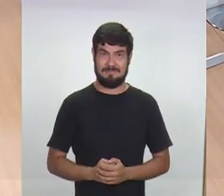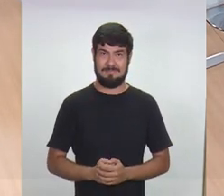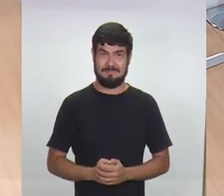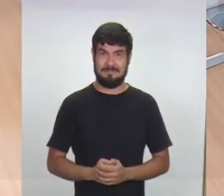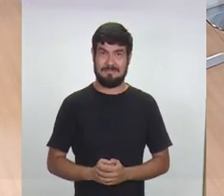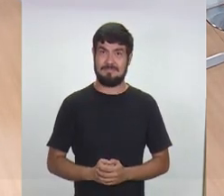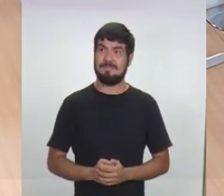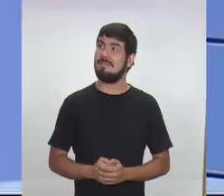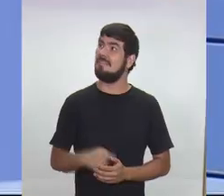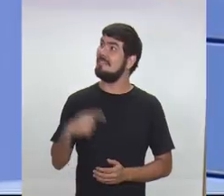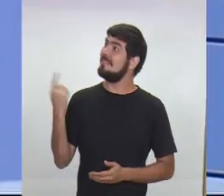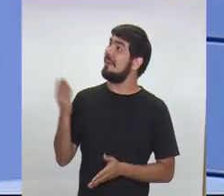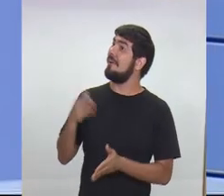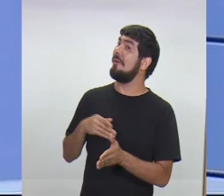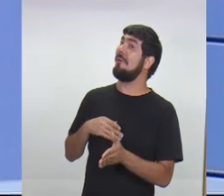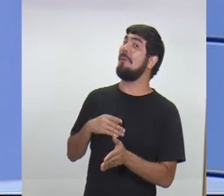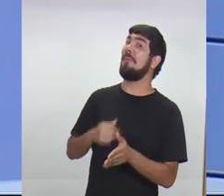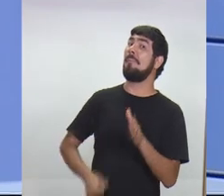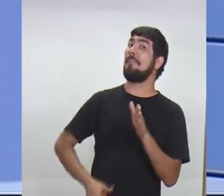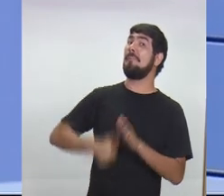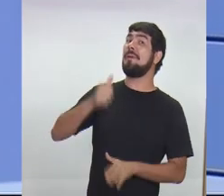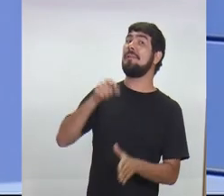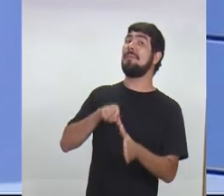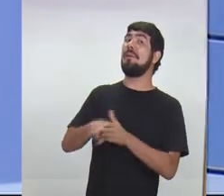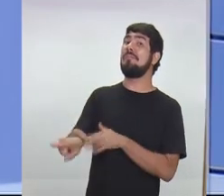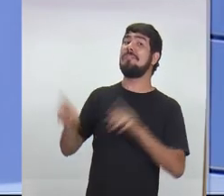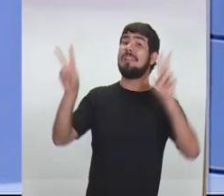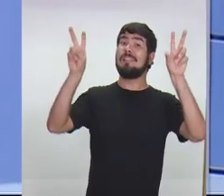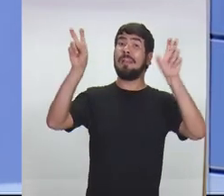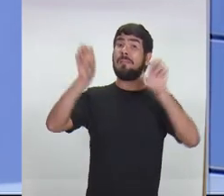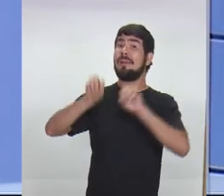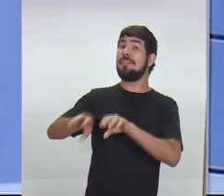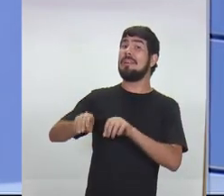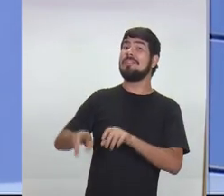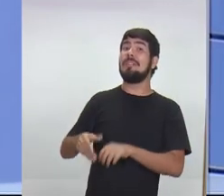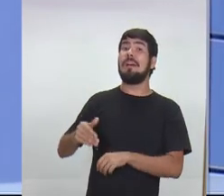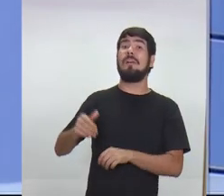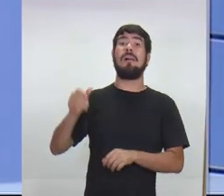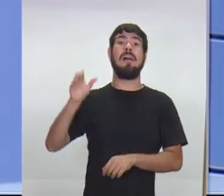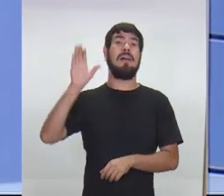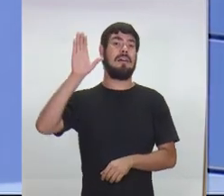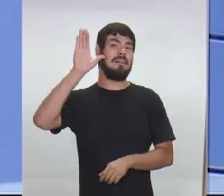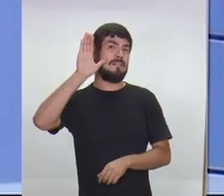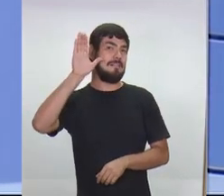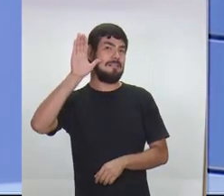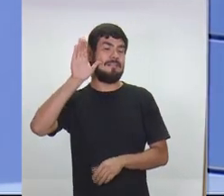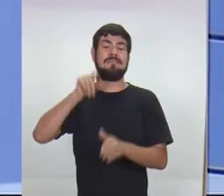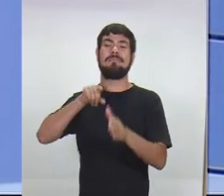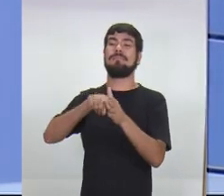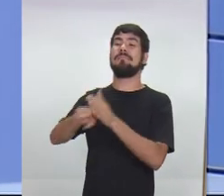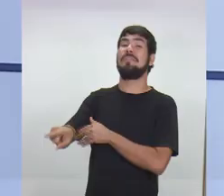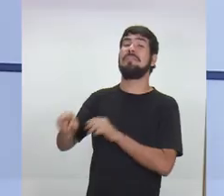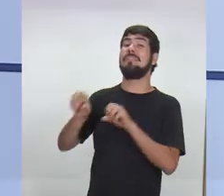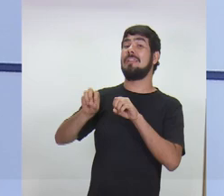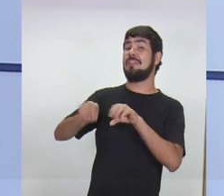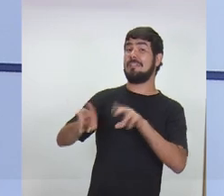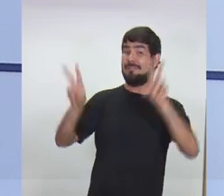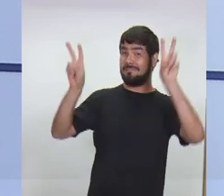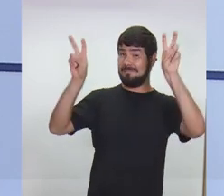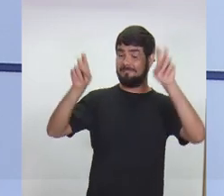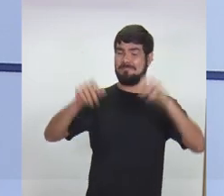a gente já começa com uma pergunta sobre educação quem faz a pergunta é candidata do pc do b lucy antoneli